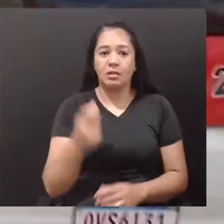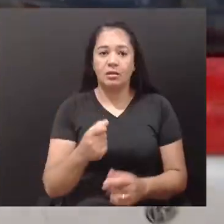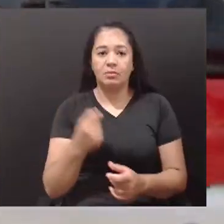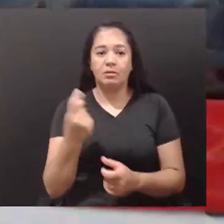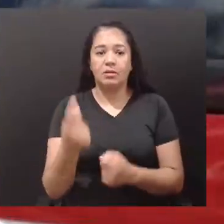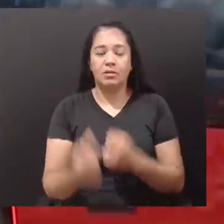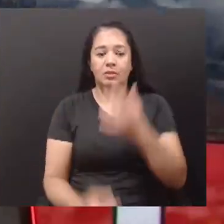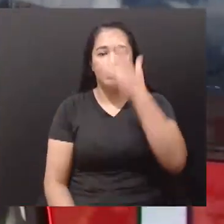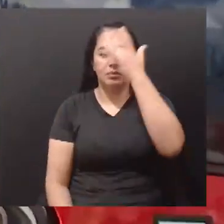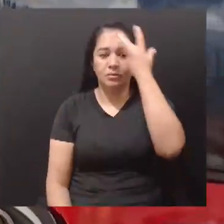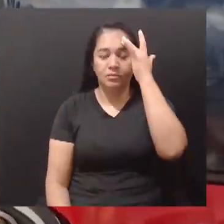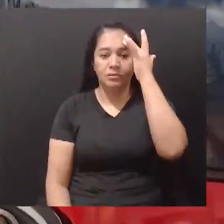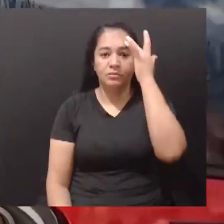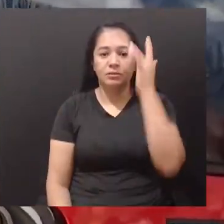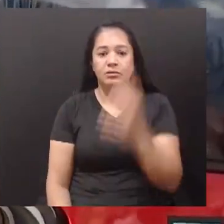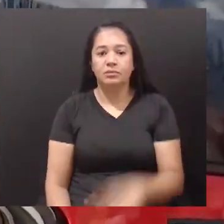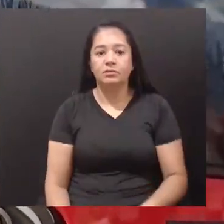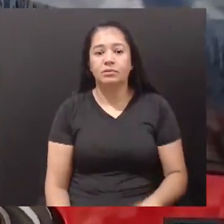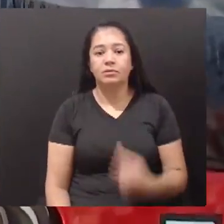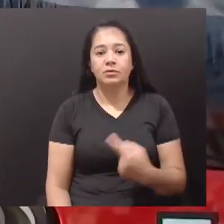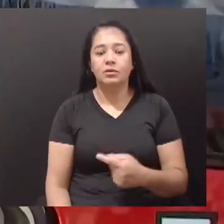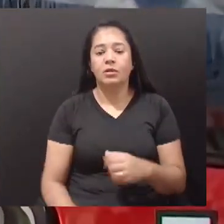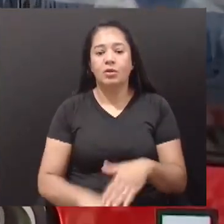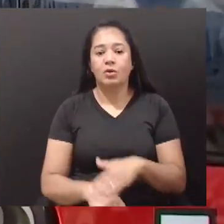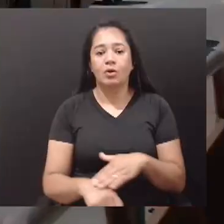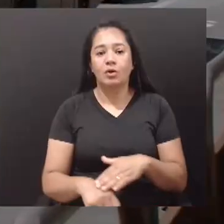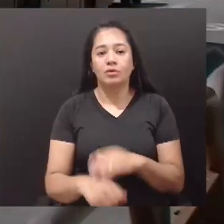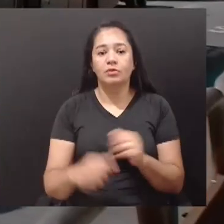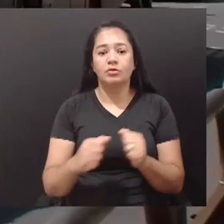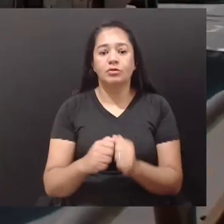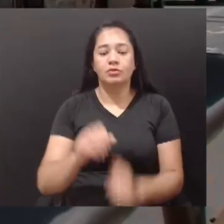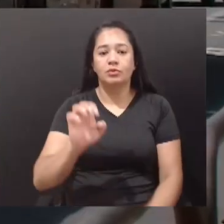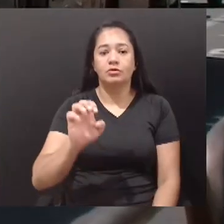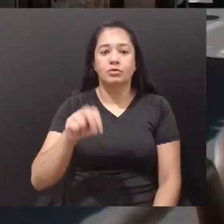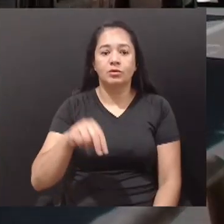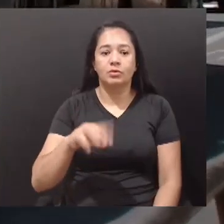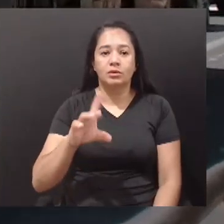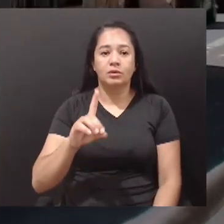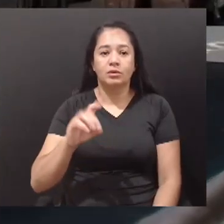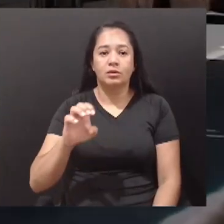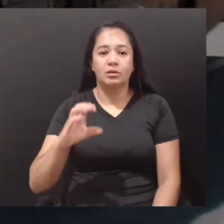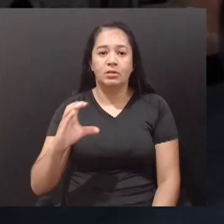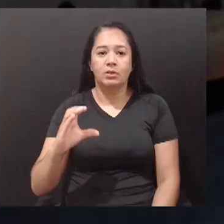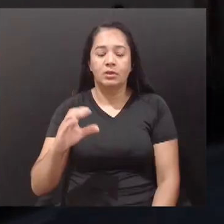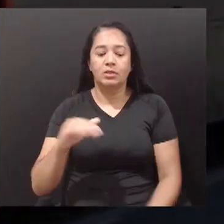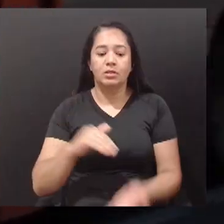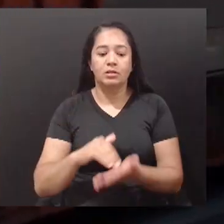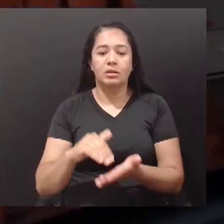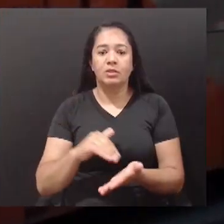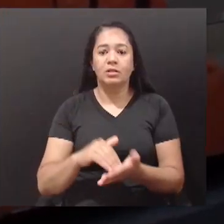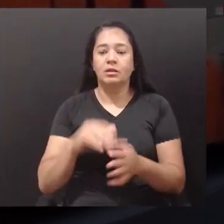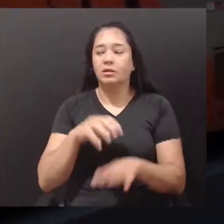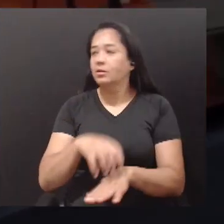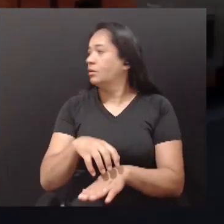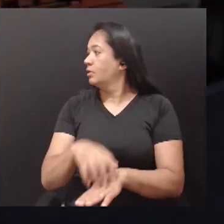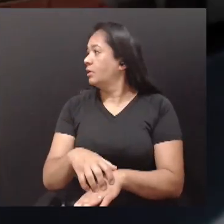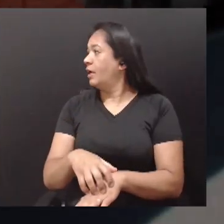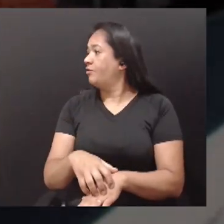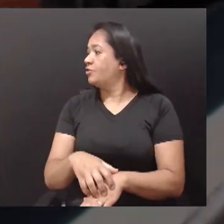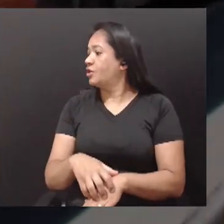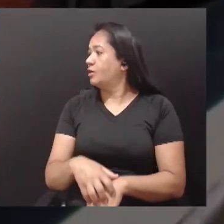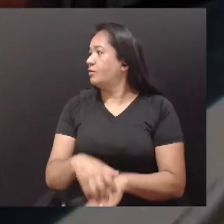pessoas. E aí nós conversamos com a INDEC, com a Secretaria de Transportes, e resolvemos, em